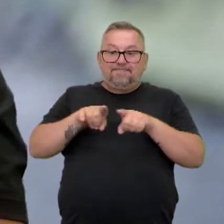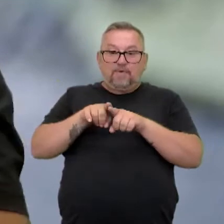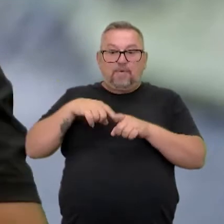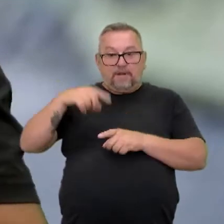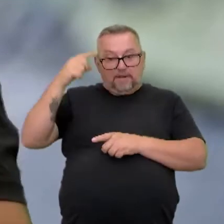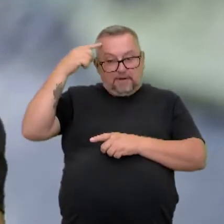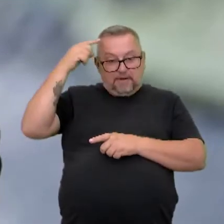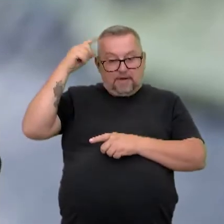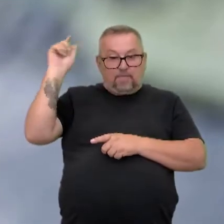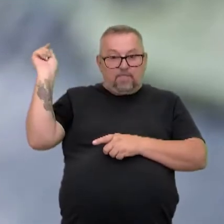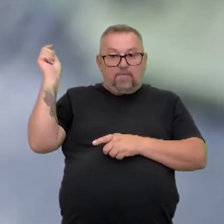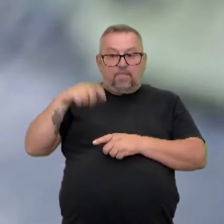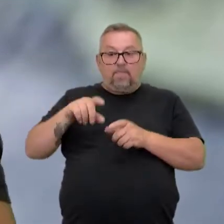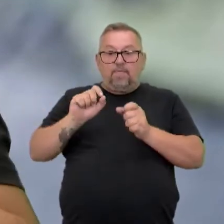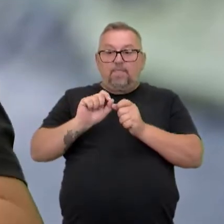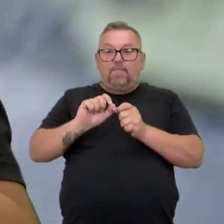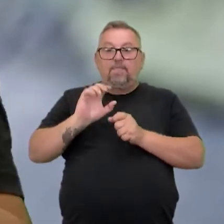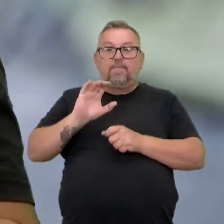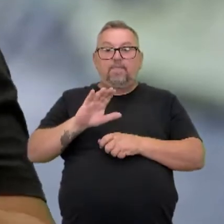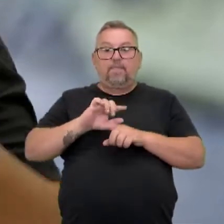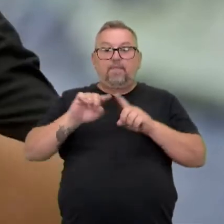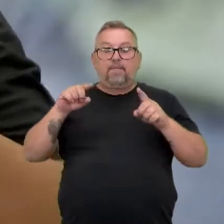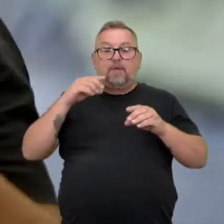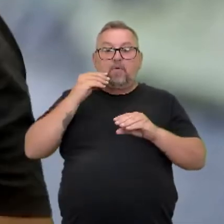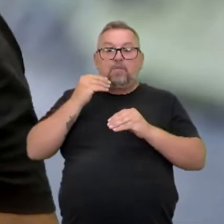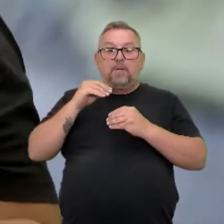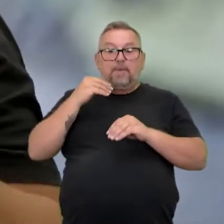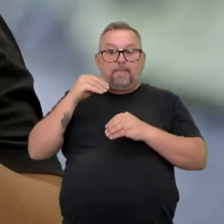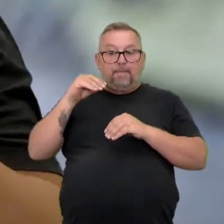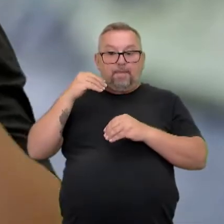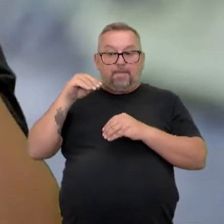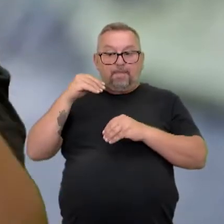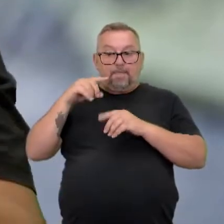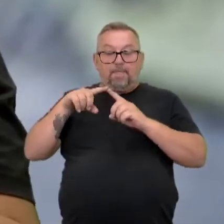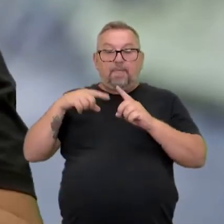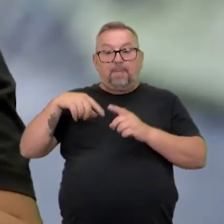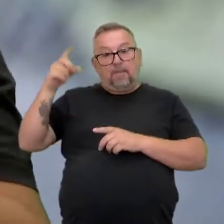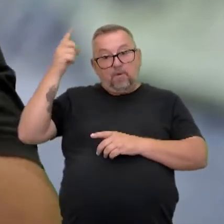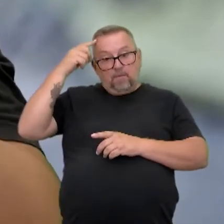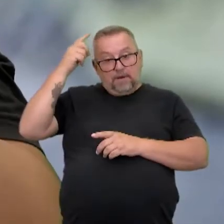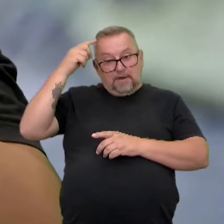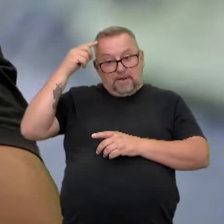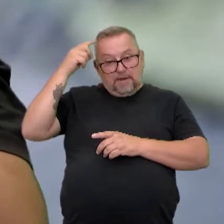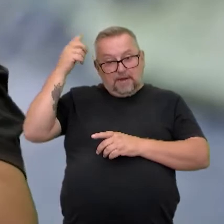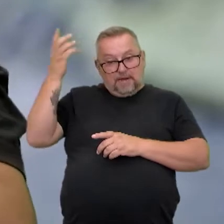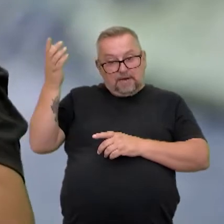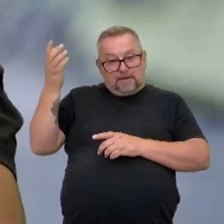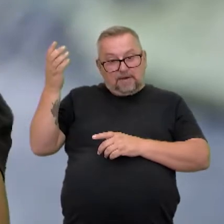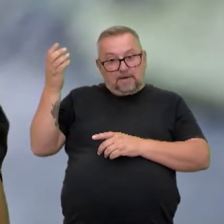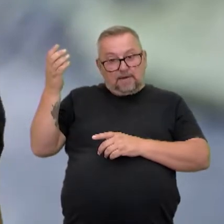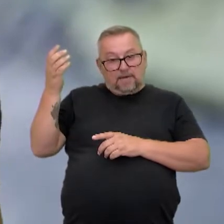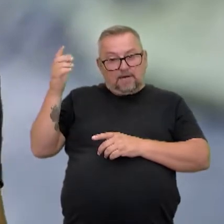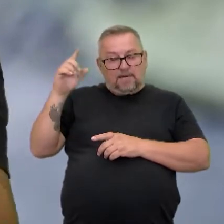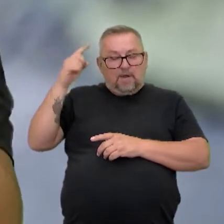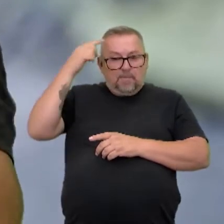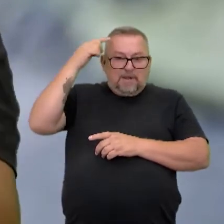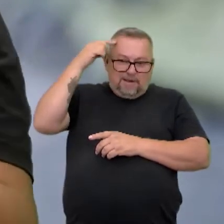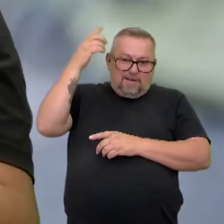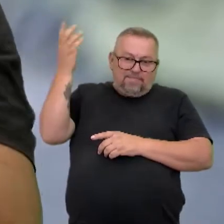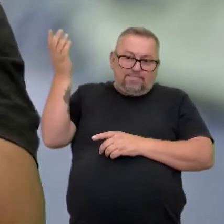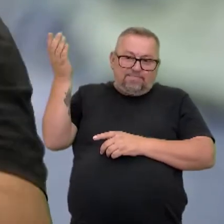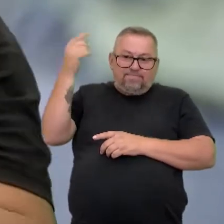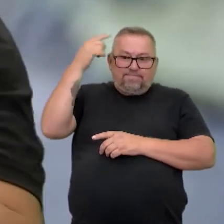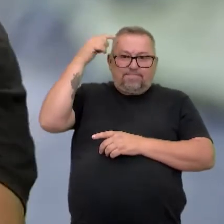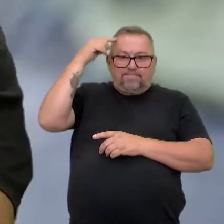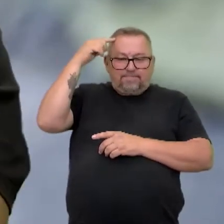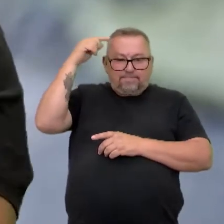ideias também poderiam ser assim. Então, o meme nada mais é do que uma ideia, né, vamos dizer, uma ideia mesmo, é uma ideia que